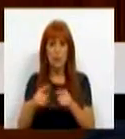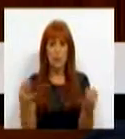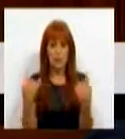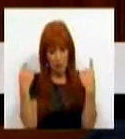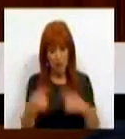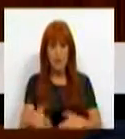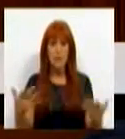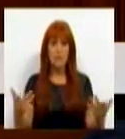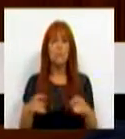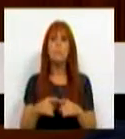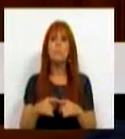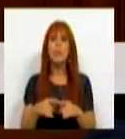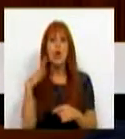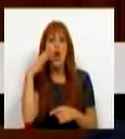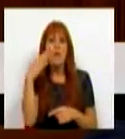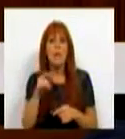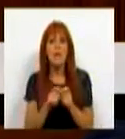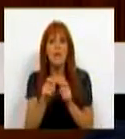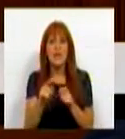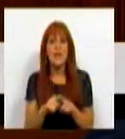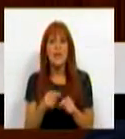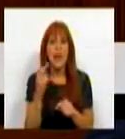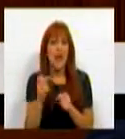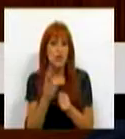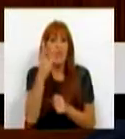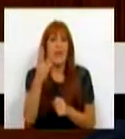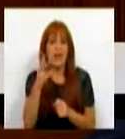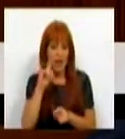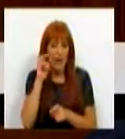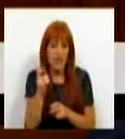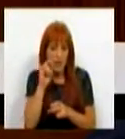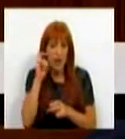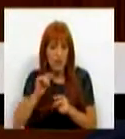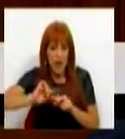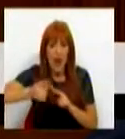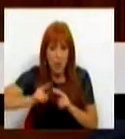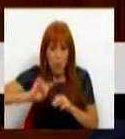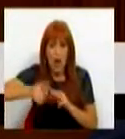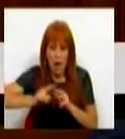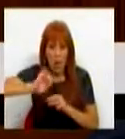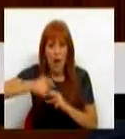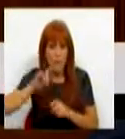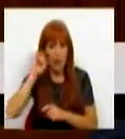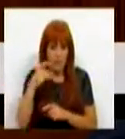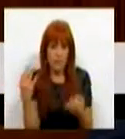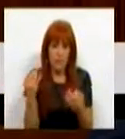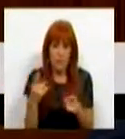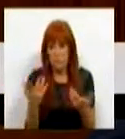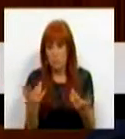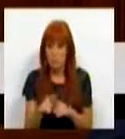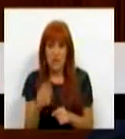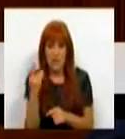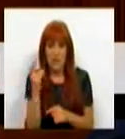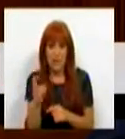aliás existia normalmente definido para 3 anos e que era revisto anualmente, e revisto obviamente a fim